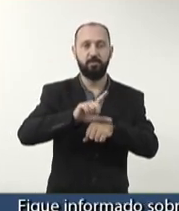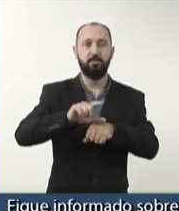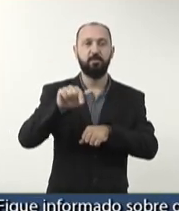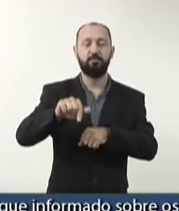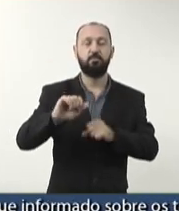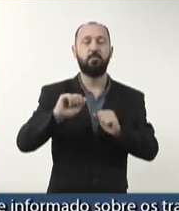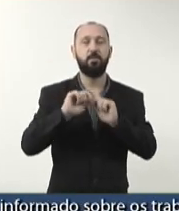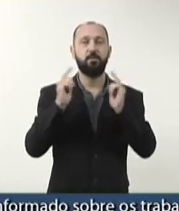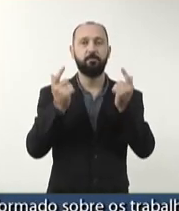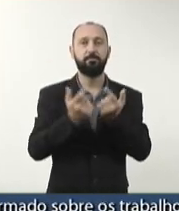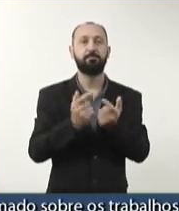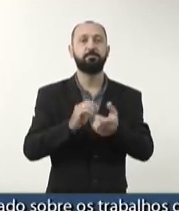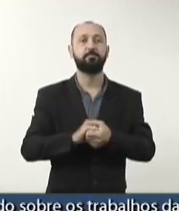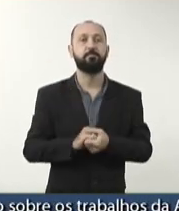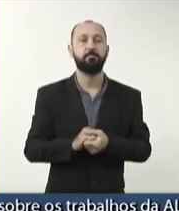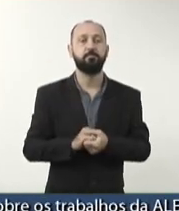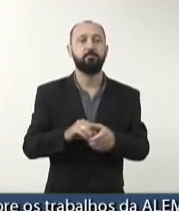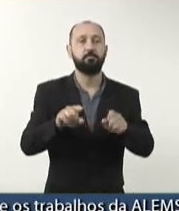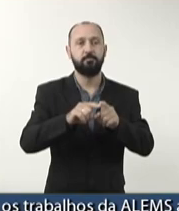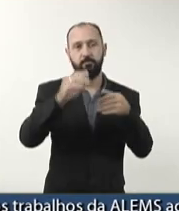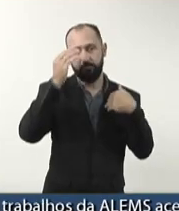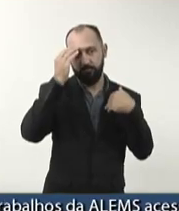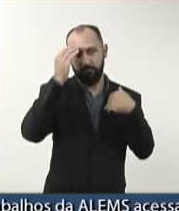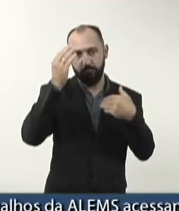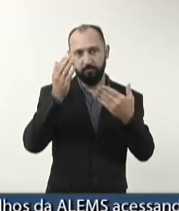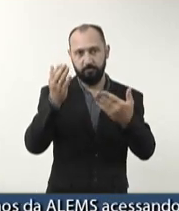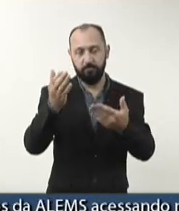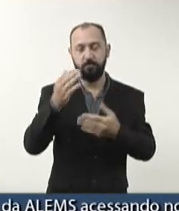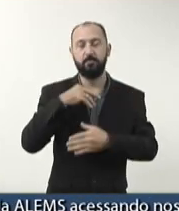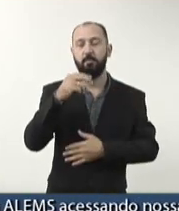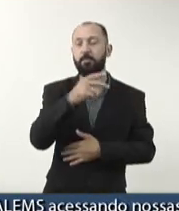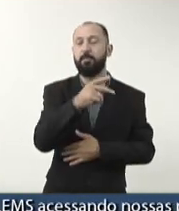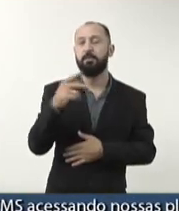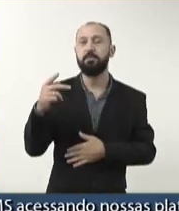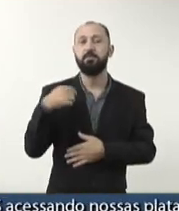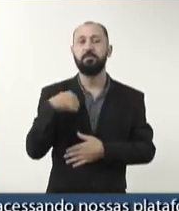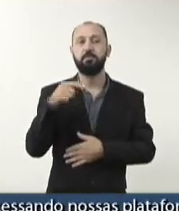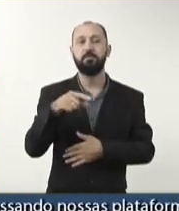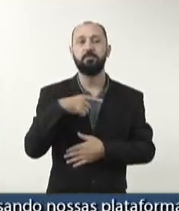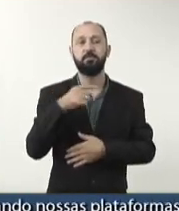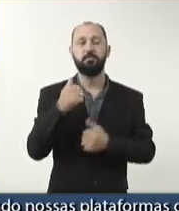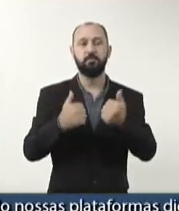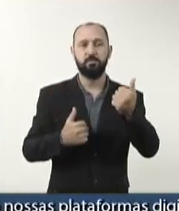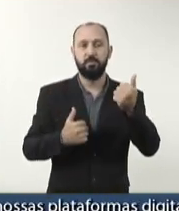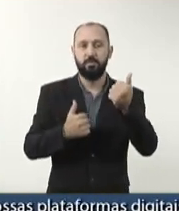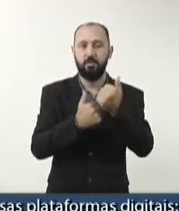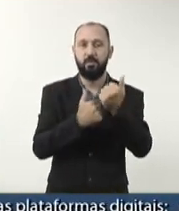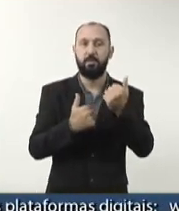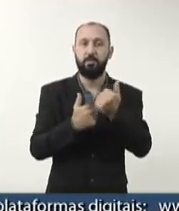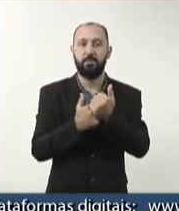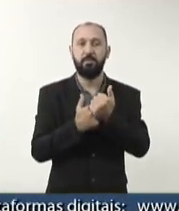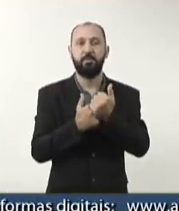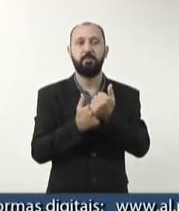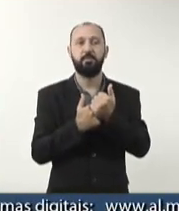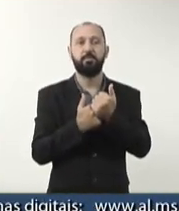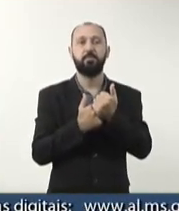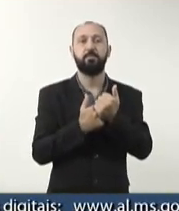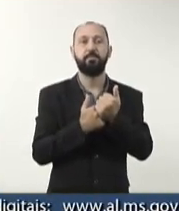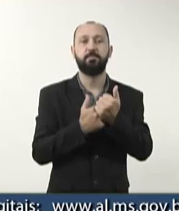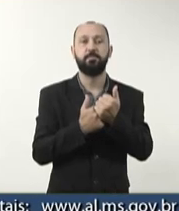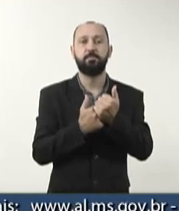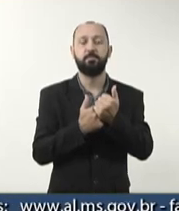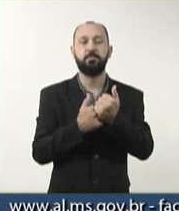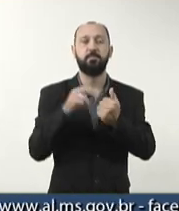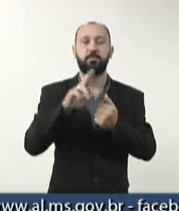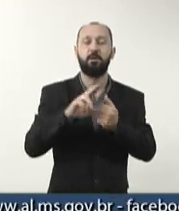Assembleia Legislativa. Também agradecer a Vossa Excelência, senhor presidente, que nos deu todo o apoio,